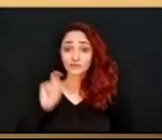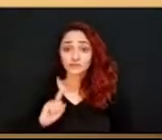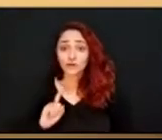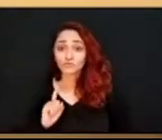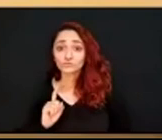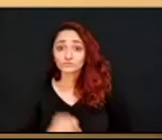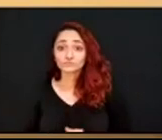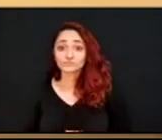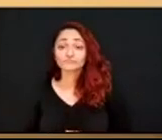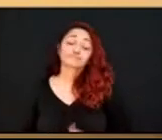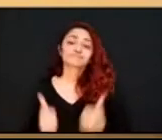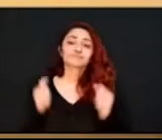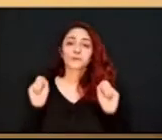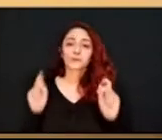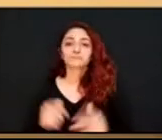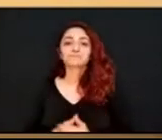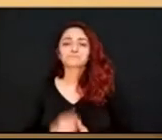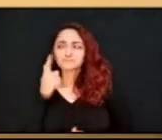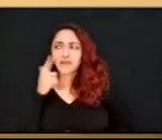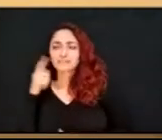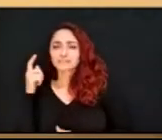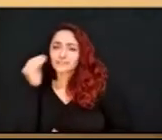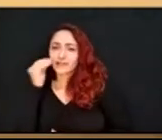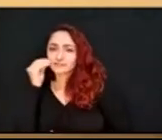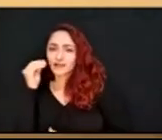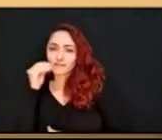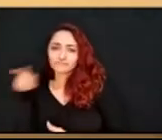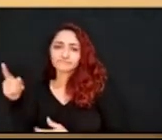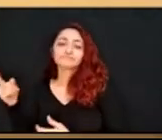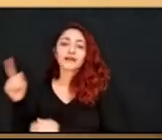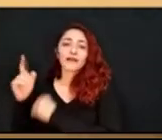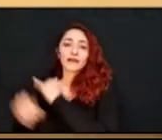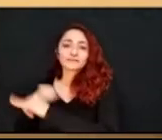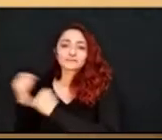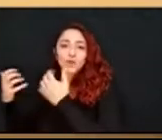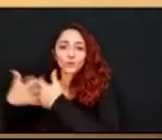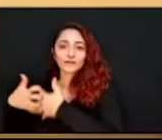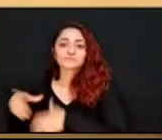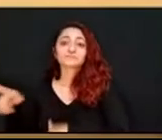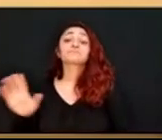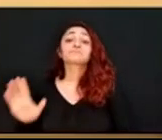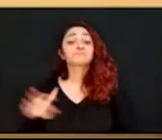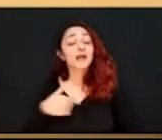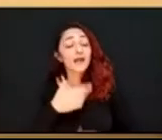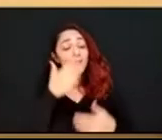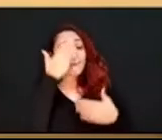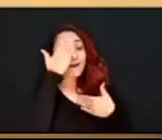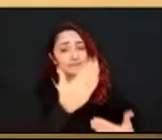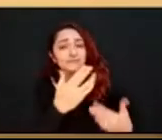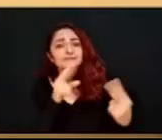Ah tá bom eu queria encontro a gente tem carro reconectar eu queria agradecer imensamente Maurício Jussara